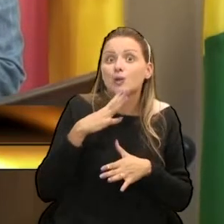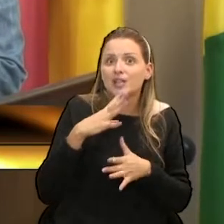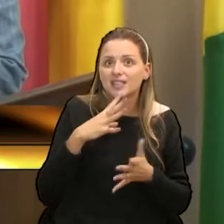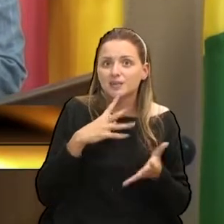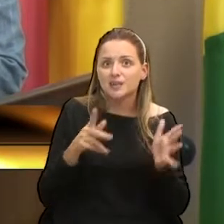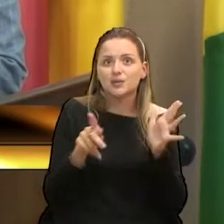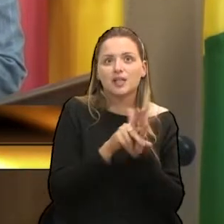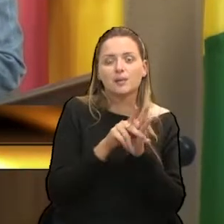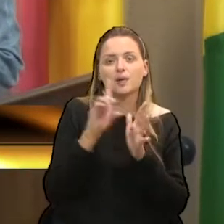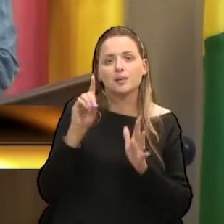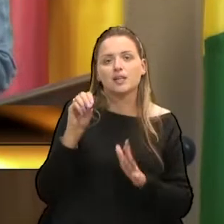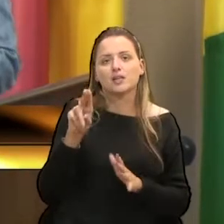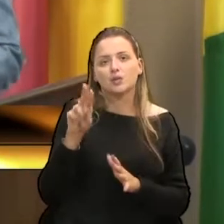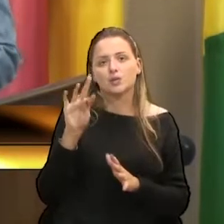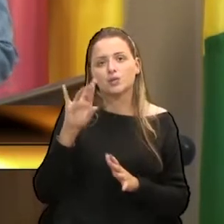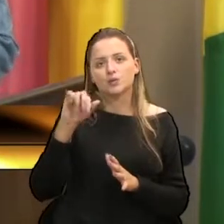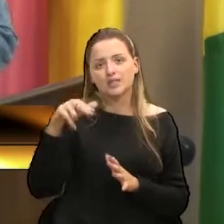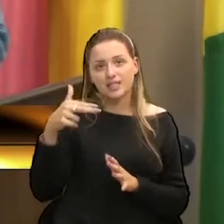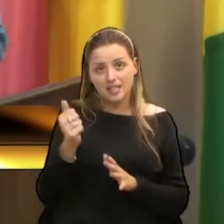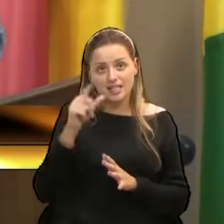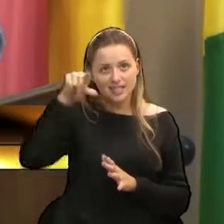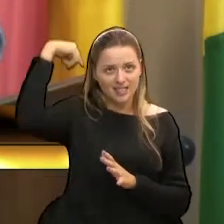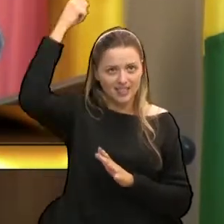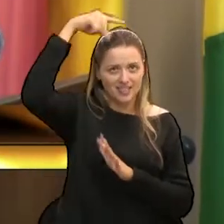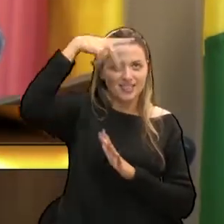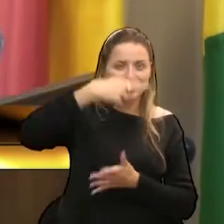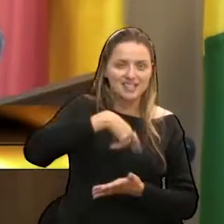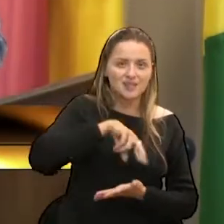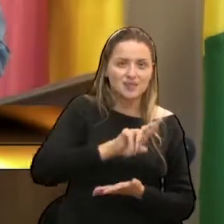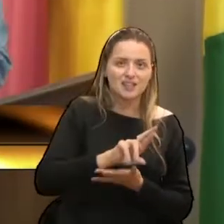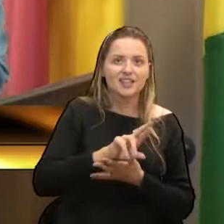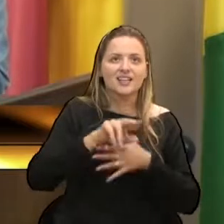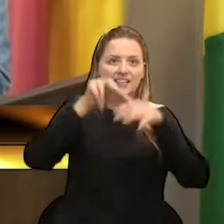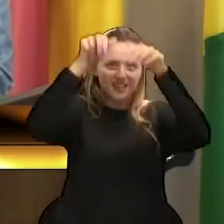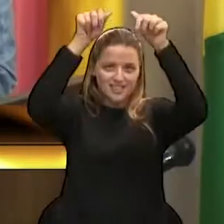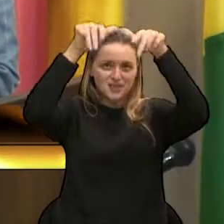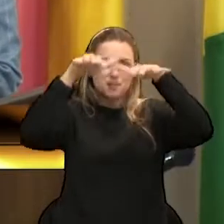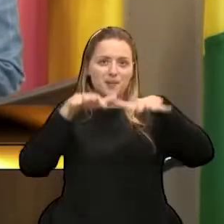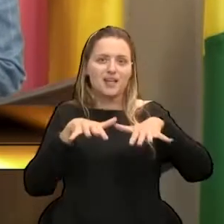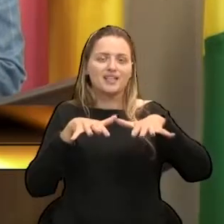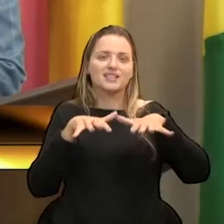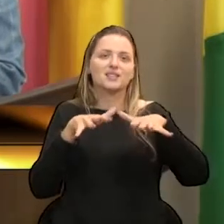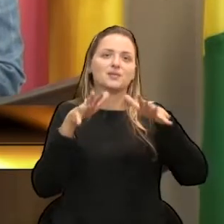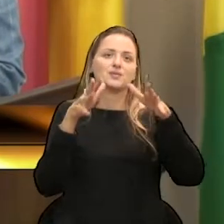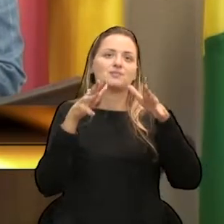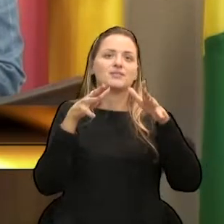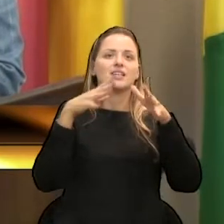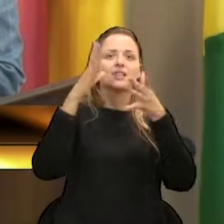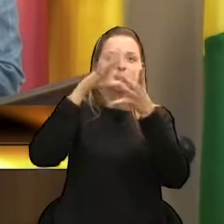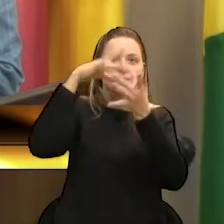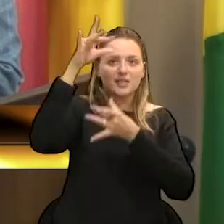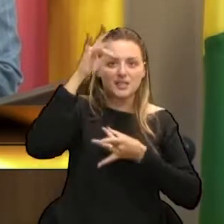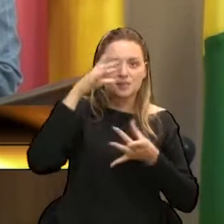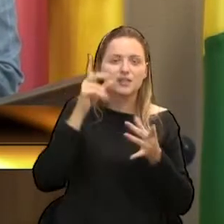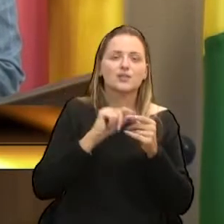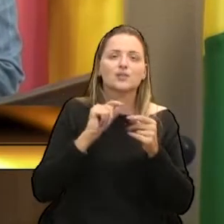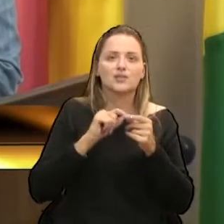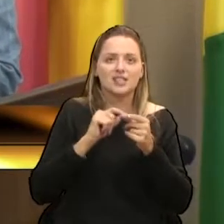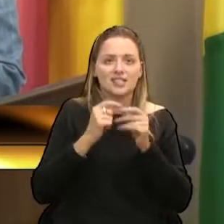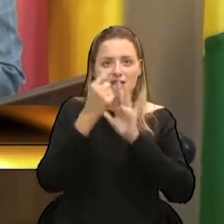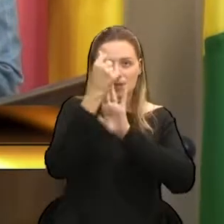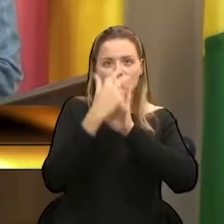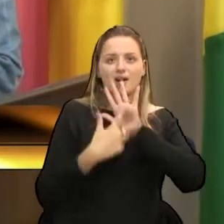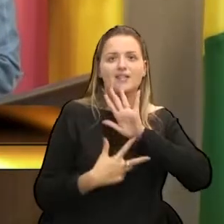própria doutrina espírita e que possamos realmente, sob as bênçãos do plano espiritual, também fazermos uma autoanálise